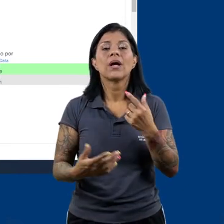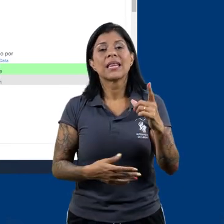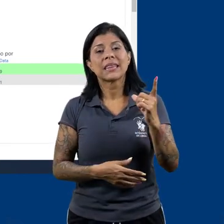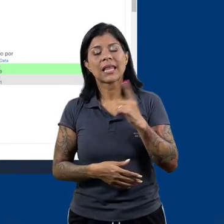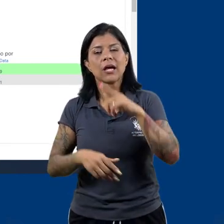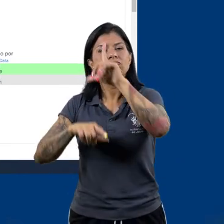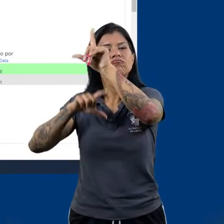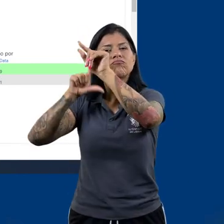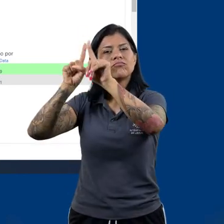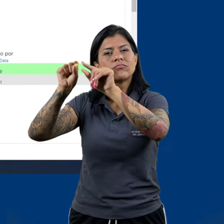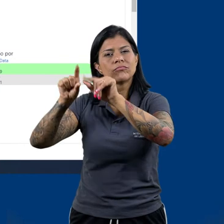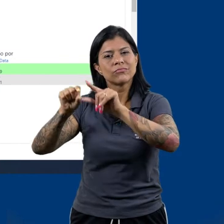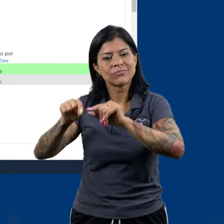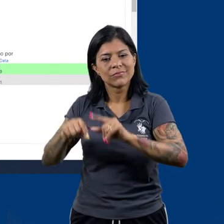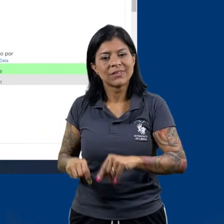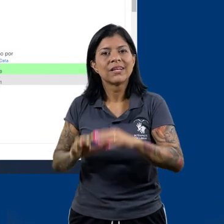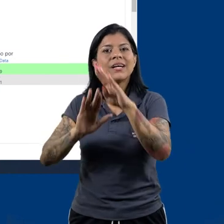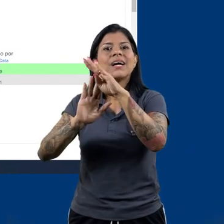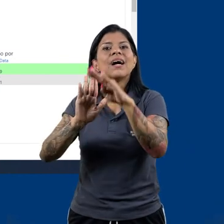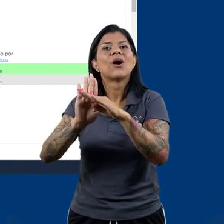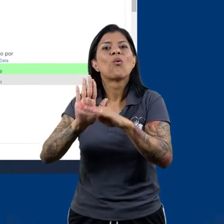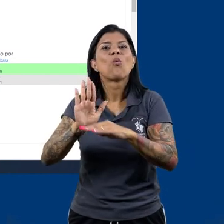como por exemplo